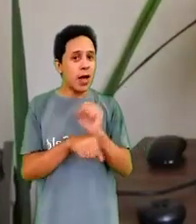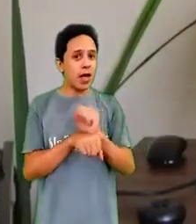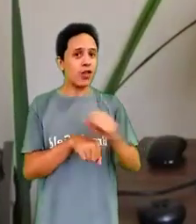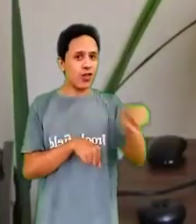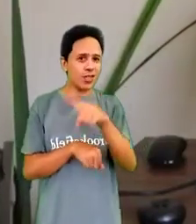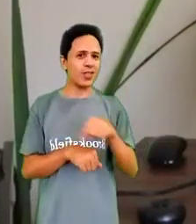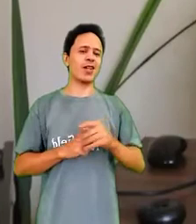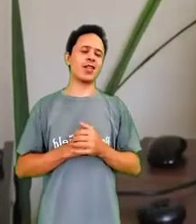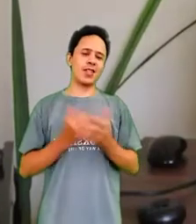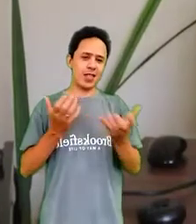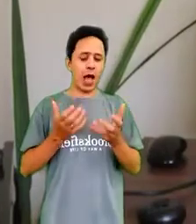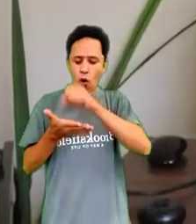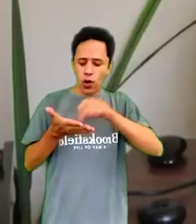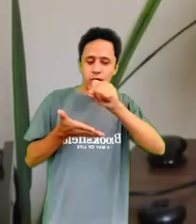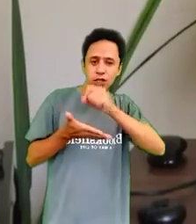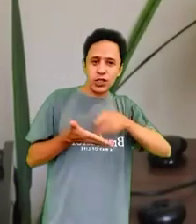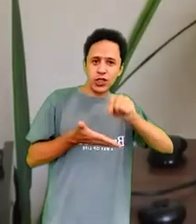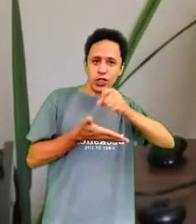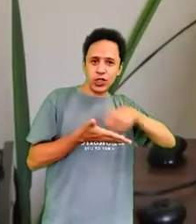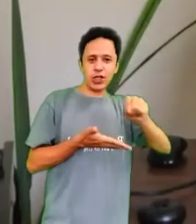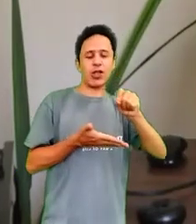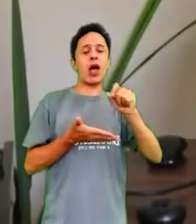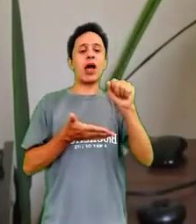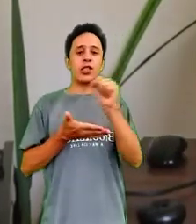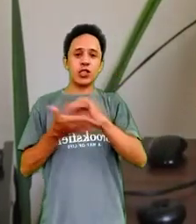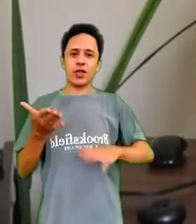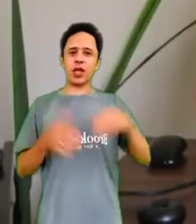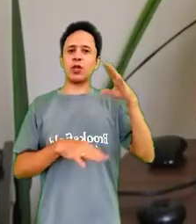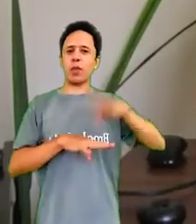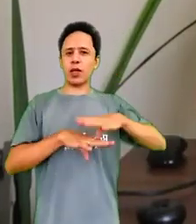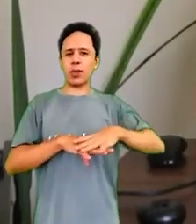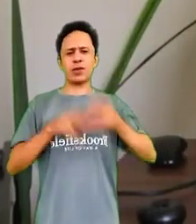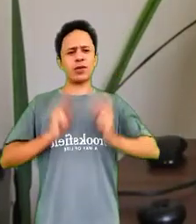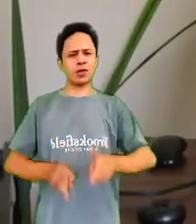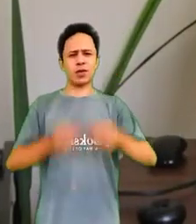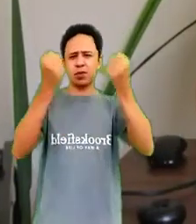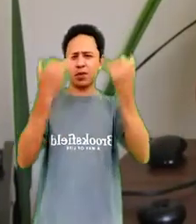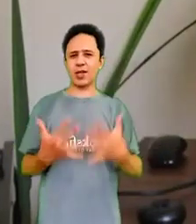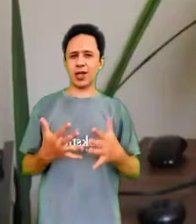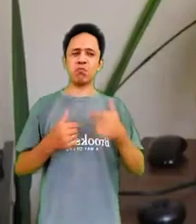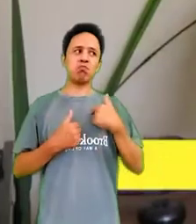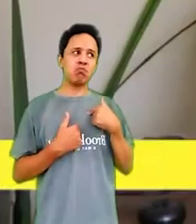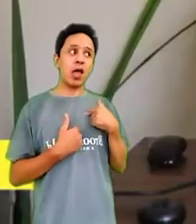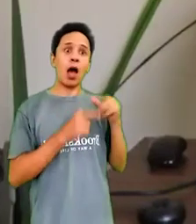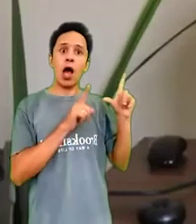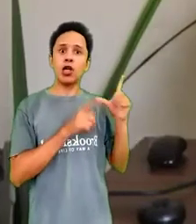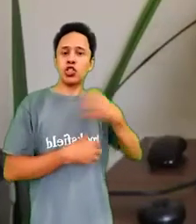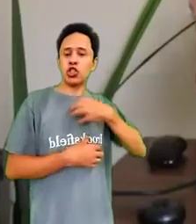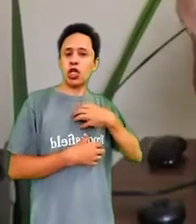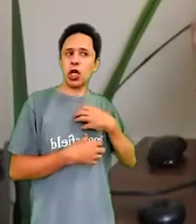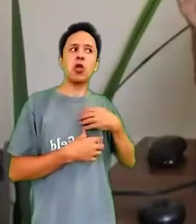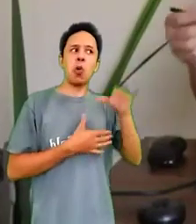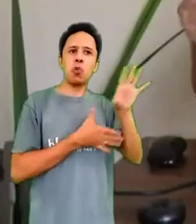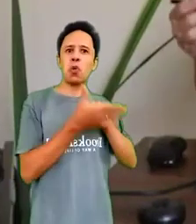esperando. A tia Cíntia tá esperando vocês. Ela tá corrigindo as atividades de matemática, sempre explicando, igual